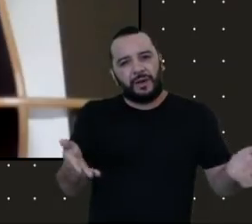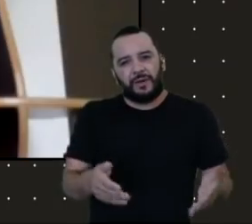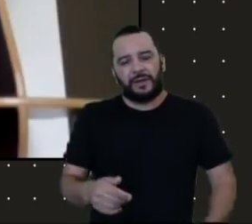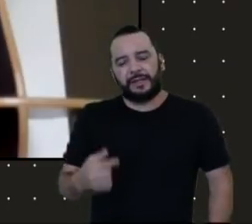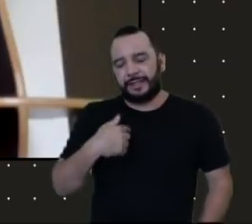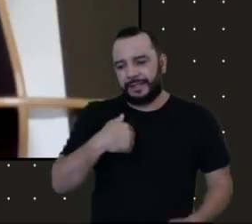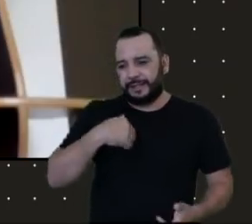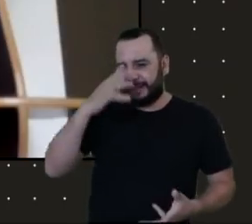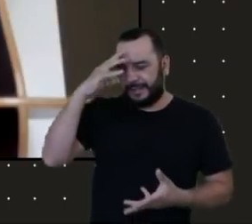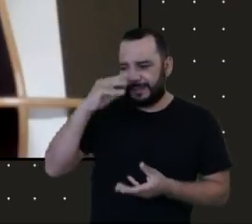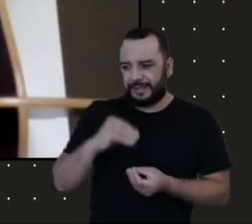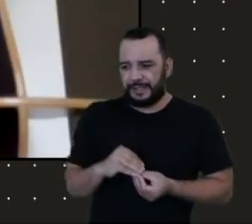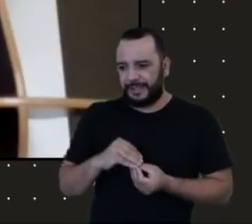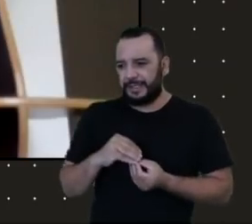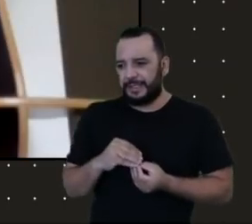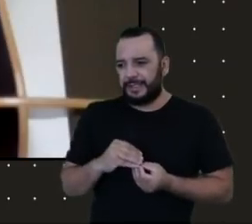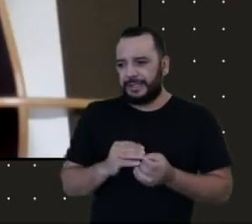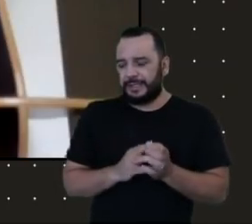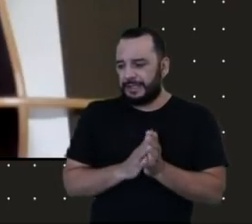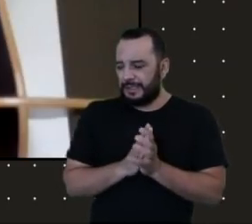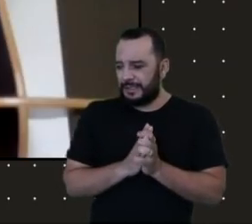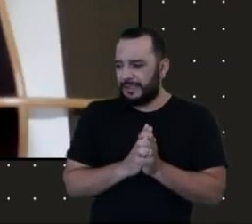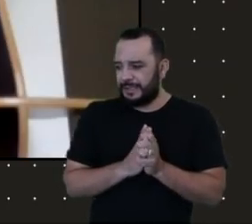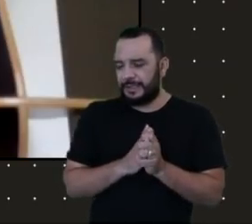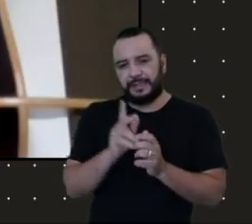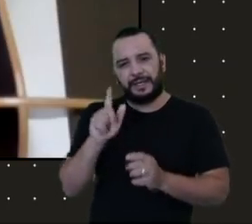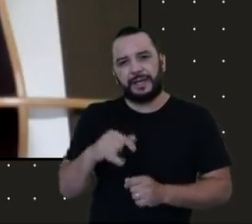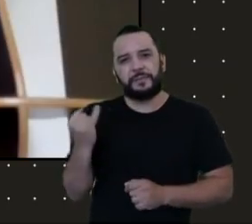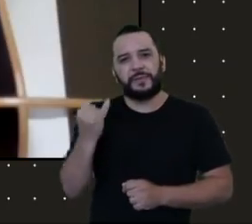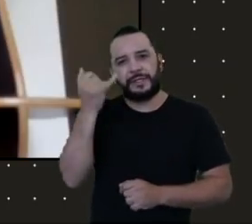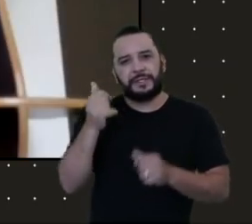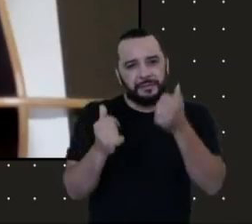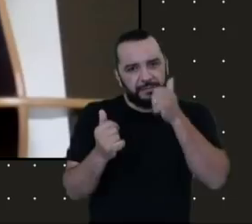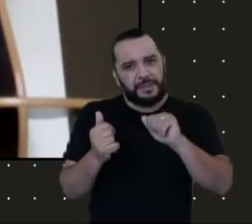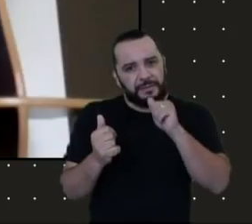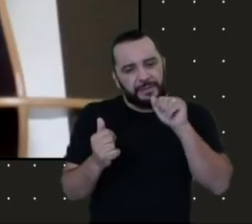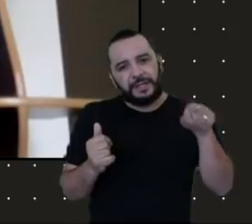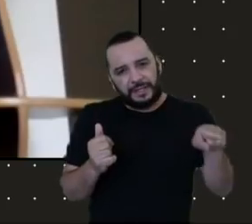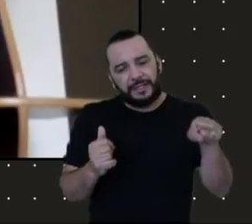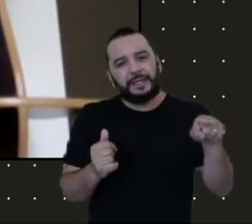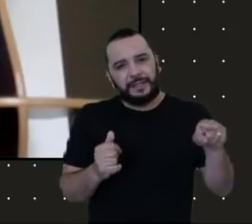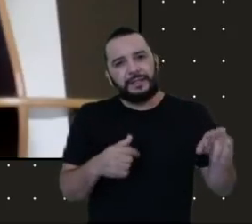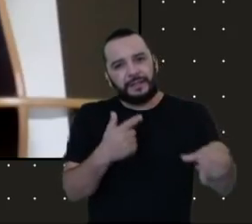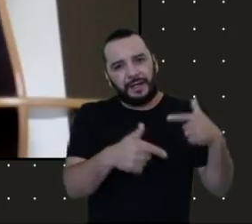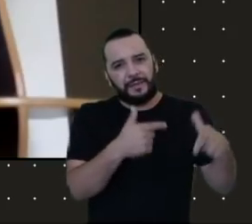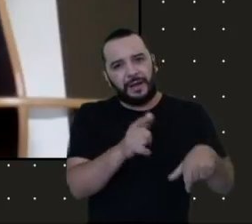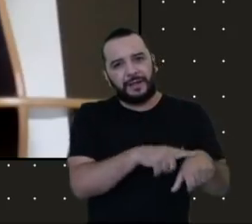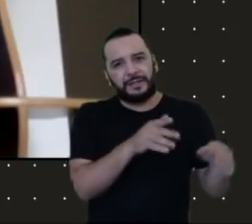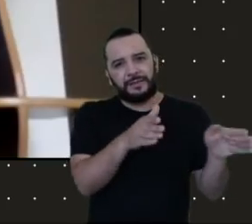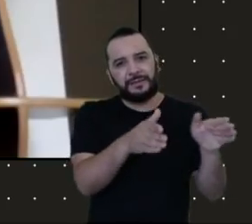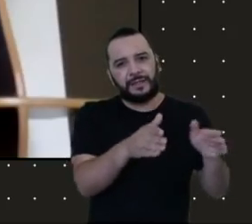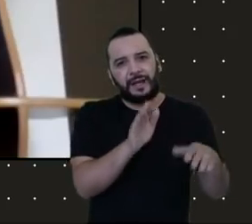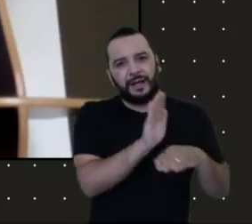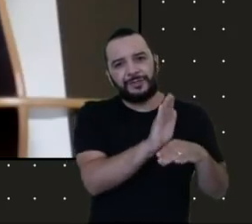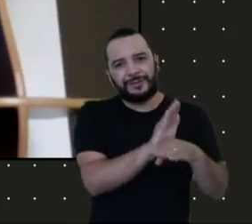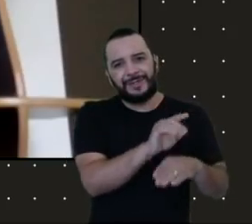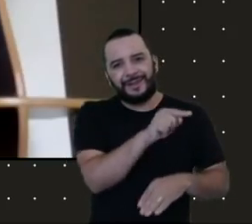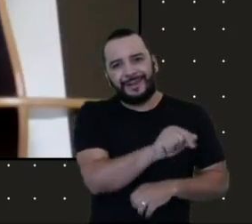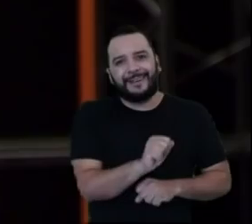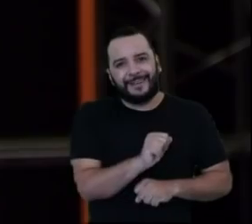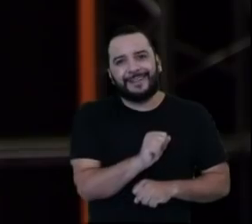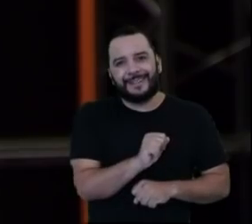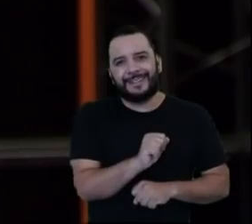e até a sua partida. E aí, quando ele partiu, eu falei assim, agora está na hora do trabalho. Esse trabalho